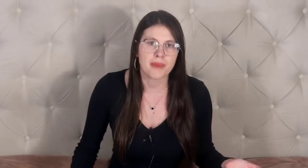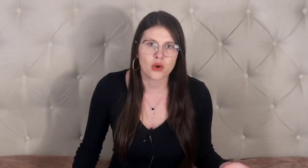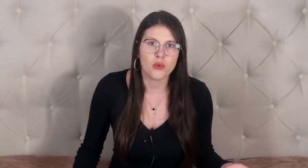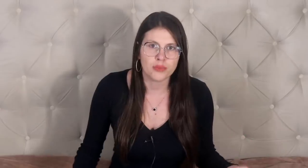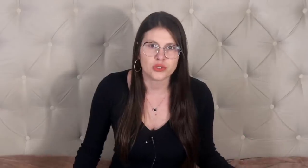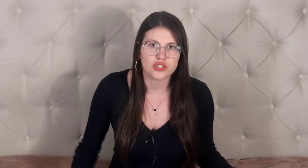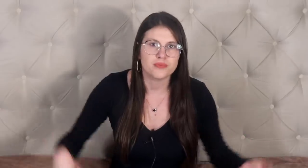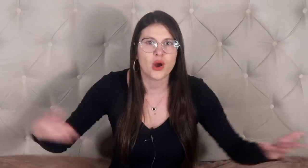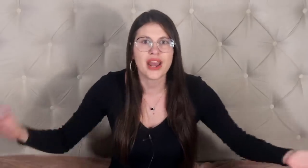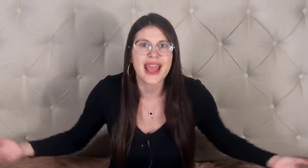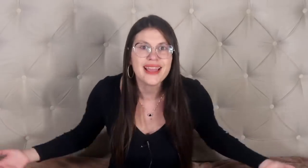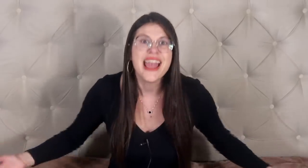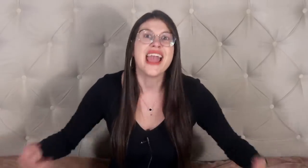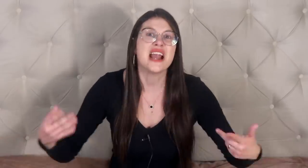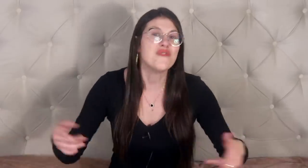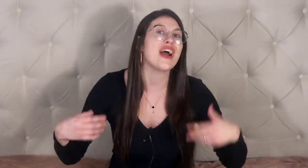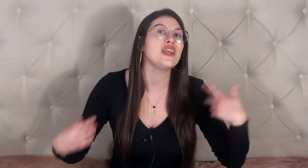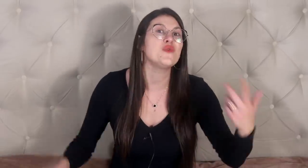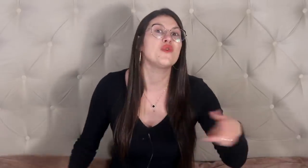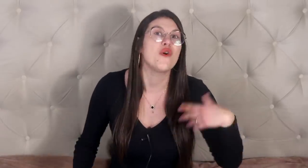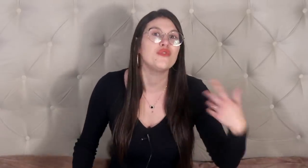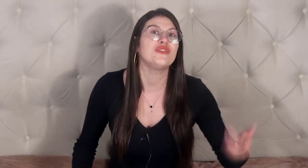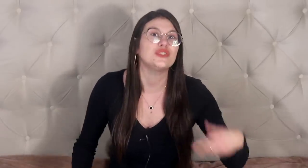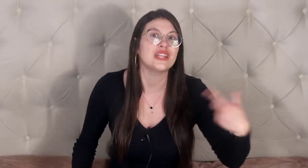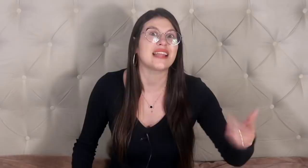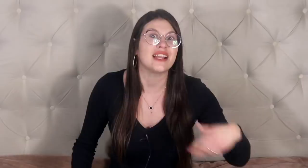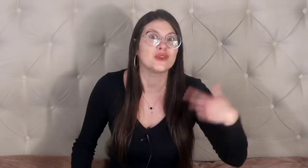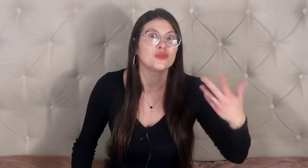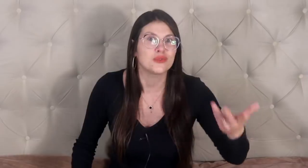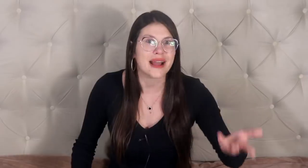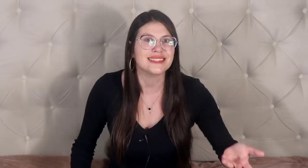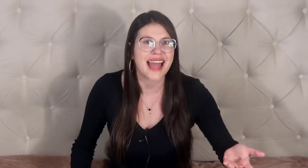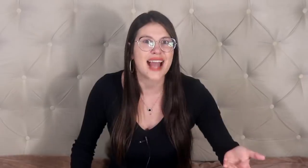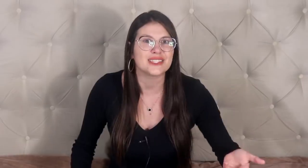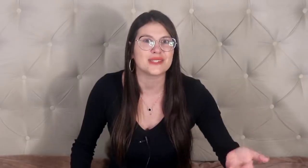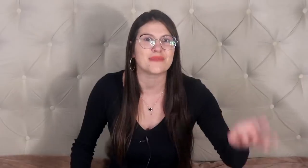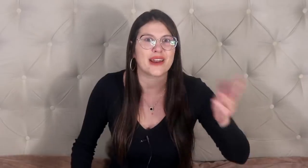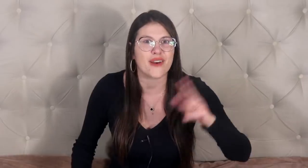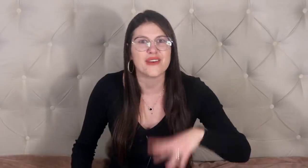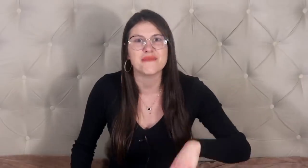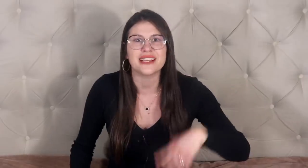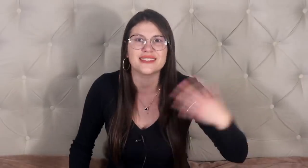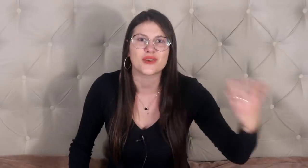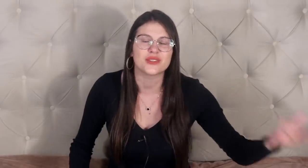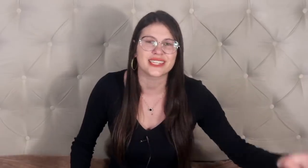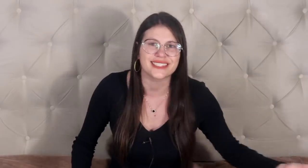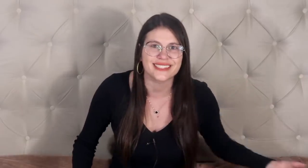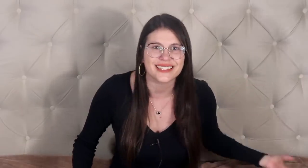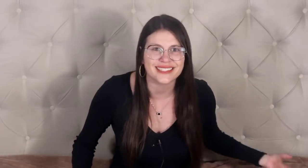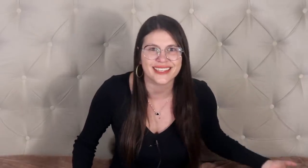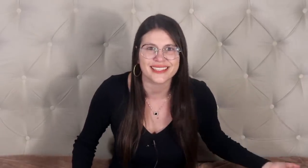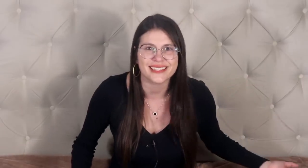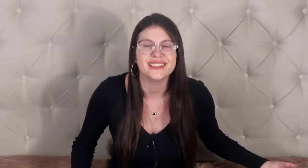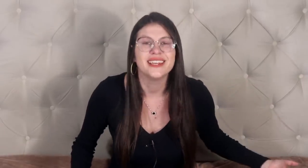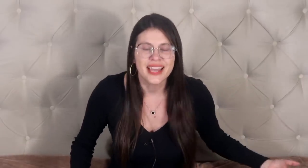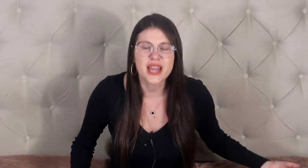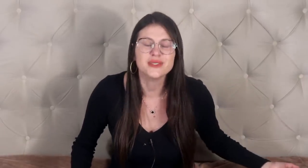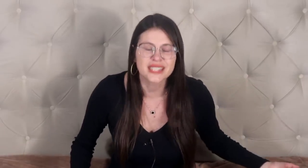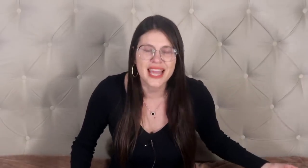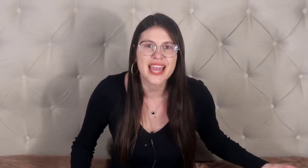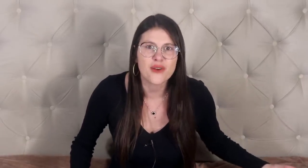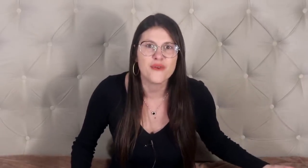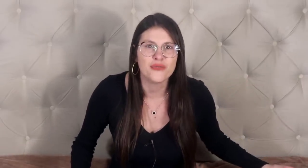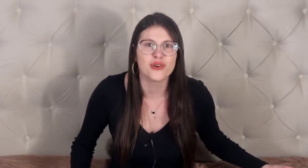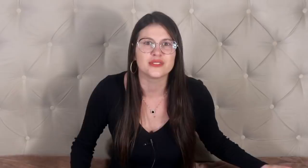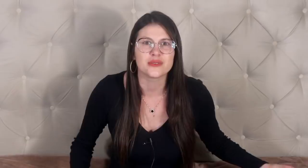foi lá e apagou o post. Porém, ele faria um novo vídeo detalhando tudo mais tarde, pra novamente se contradizer em seguida.